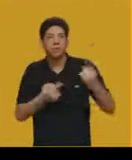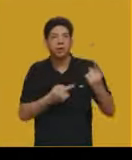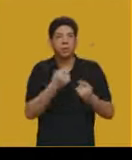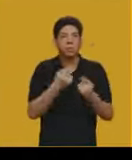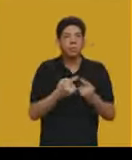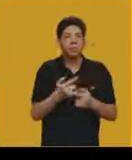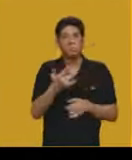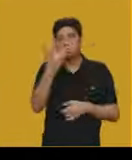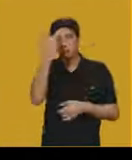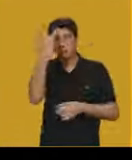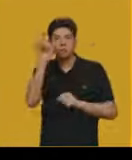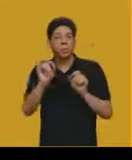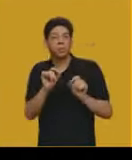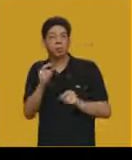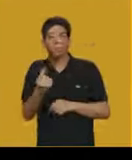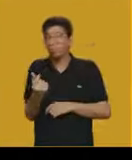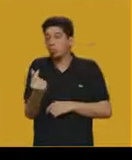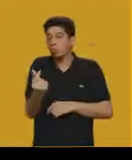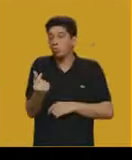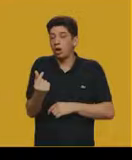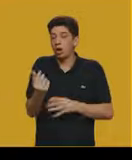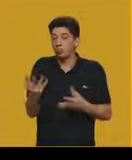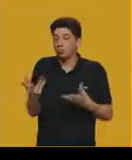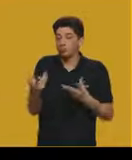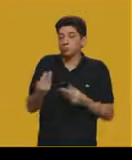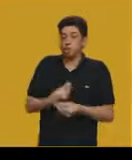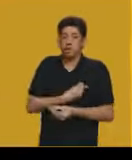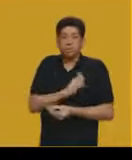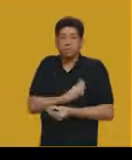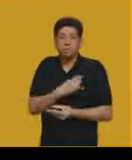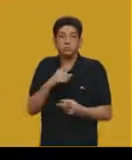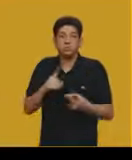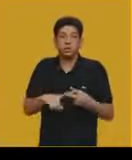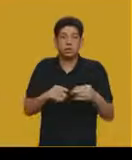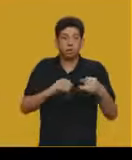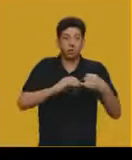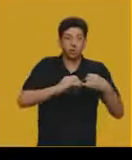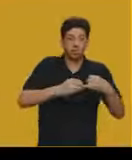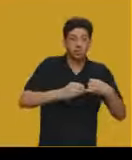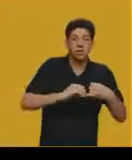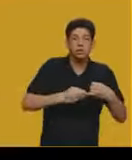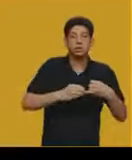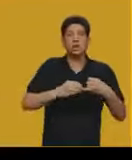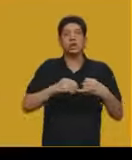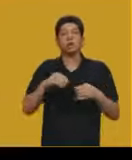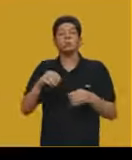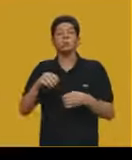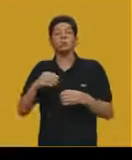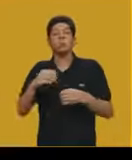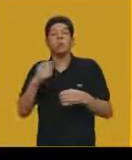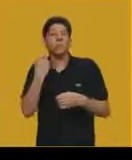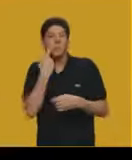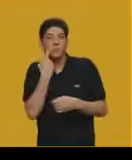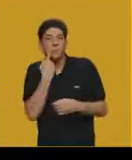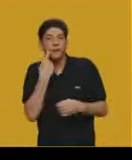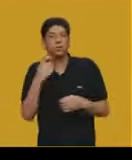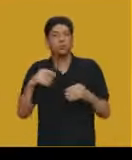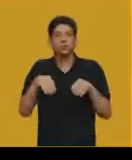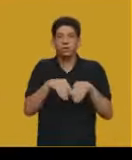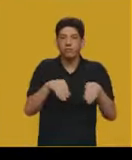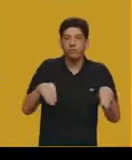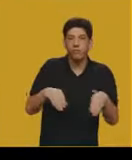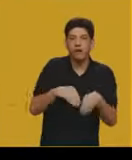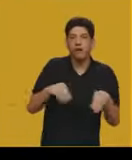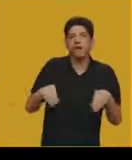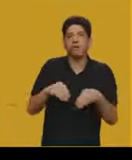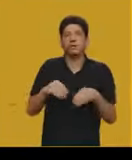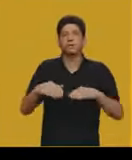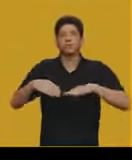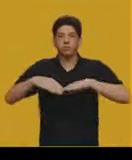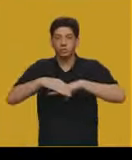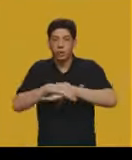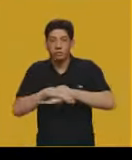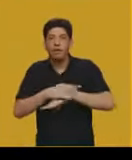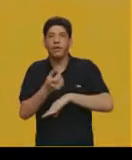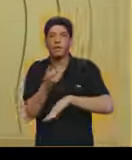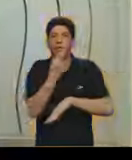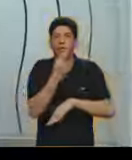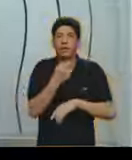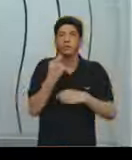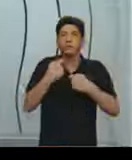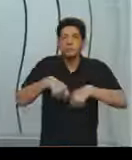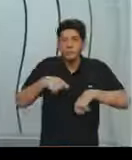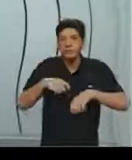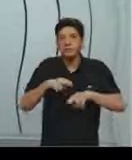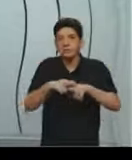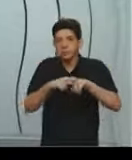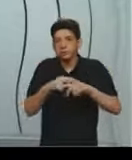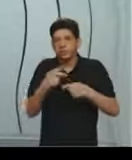não sabe que o custo de vida o preço do feijão do peixe da Farinha do aluguel do sapato e do remédio dependem das decisões